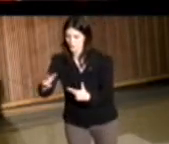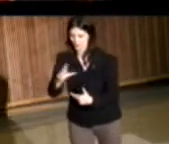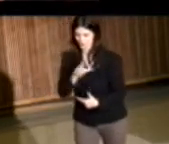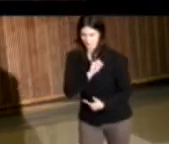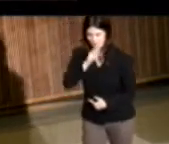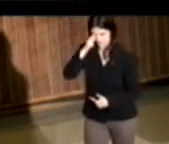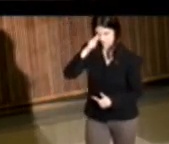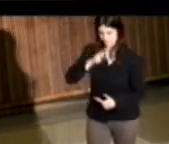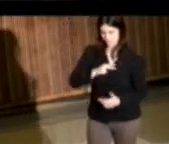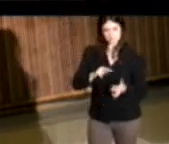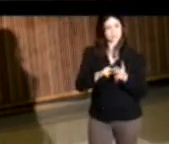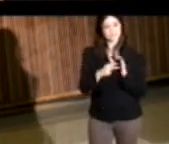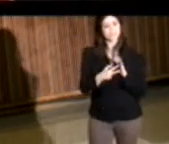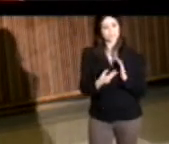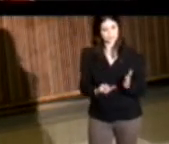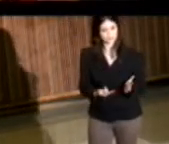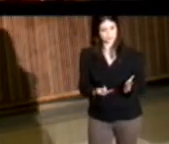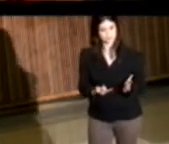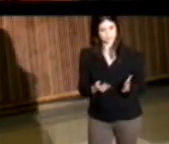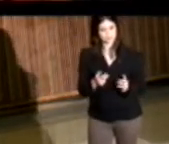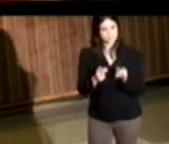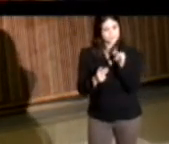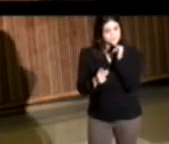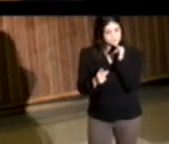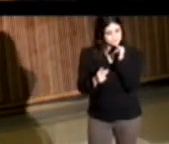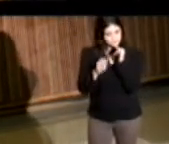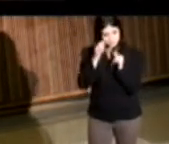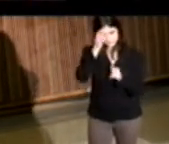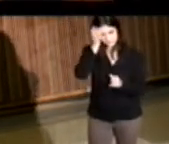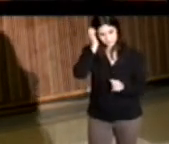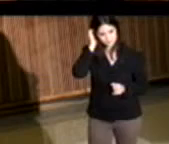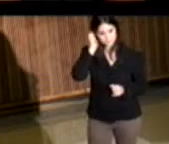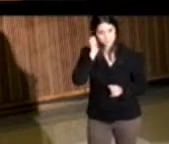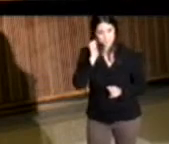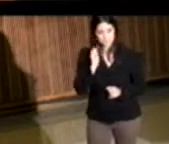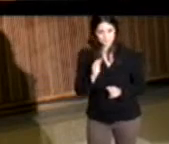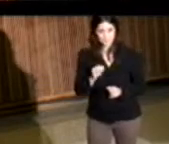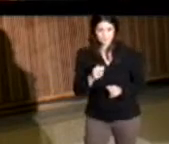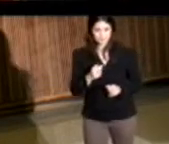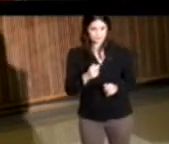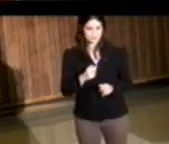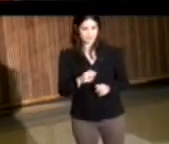A mesma indulgência que você espera para você,